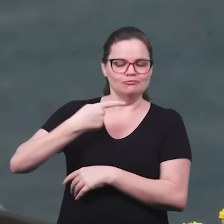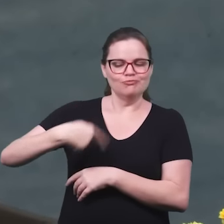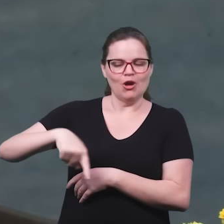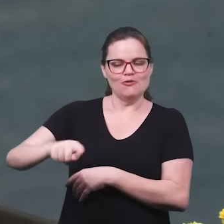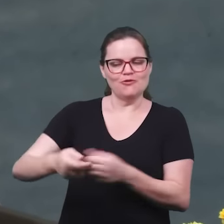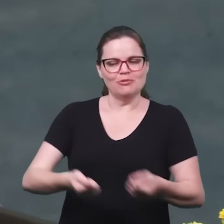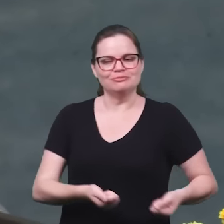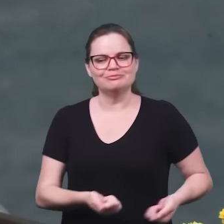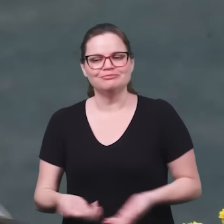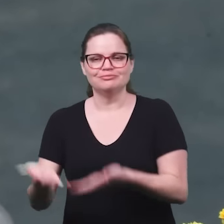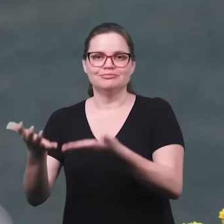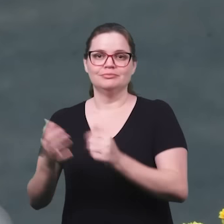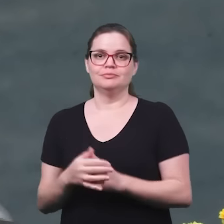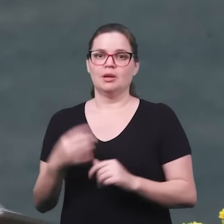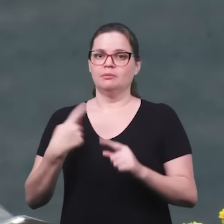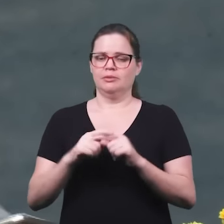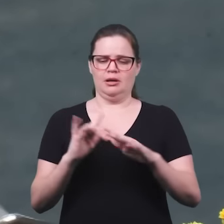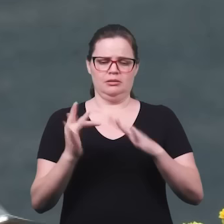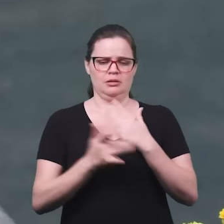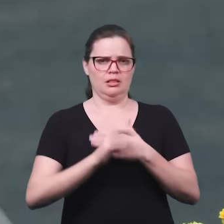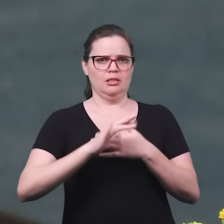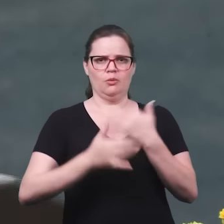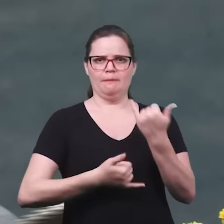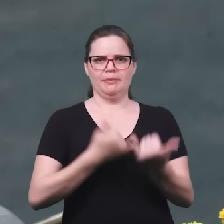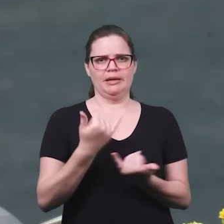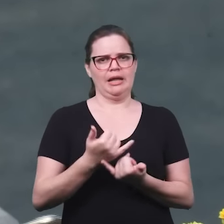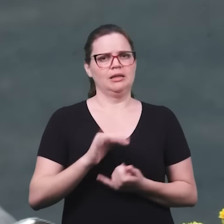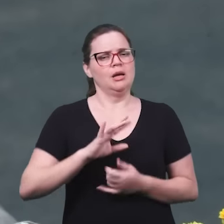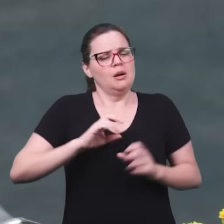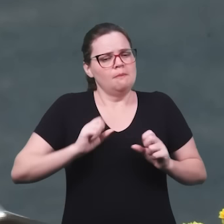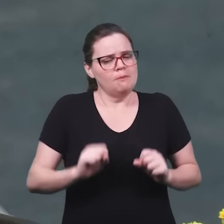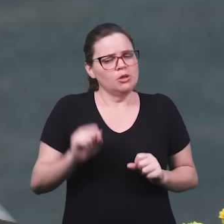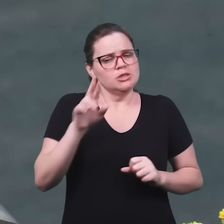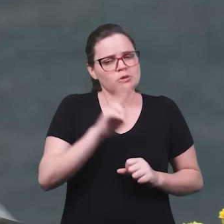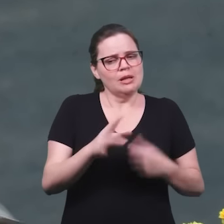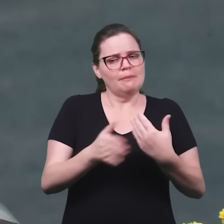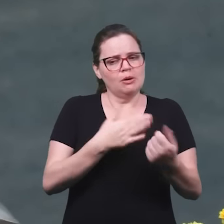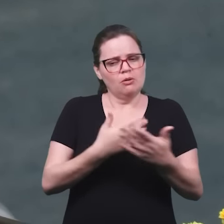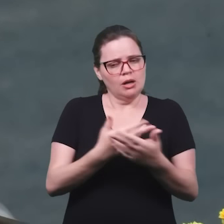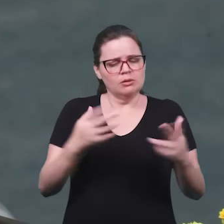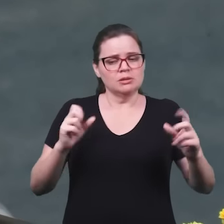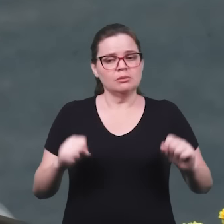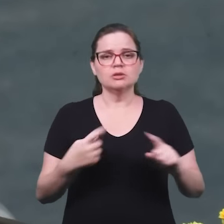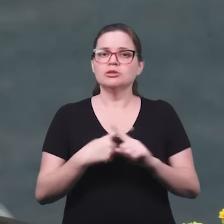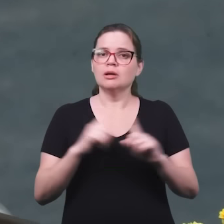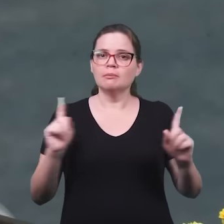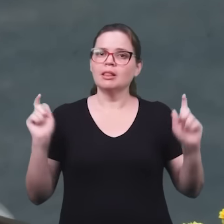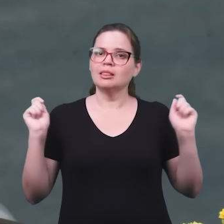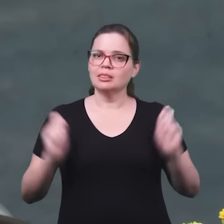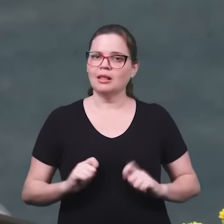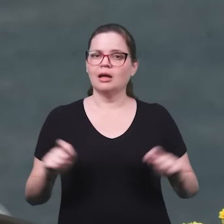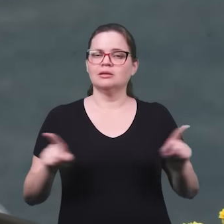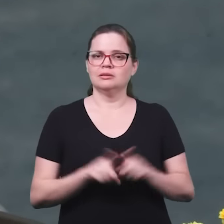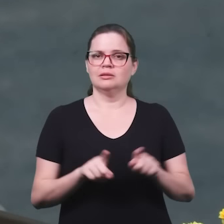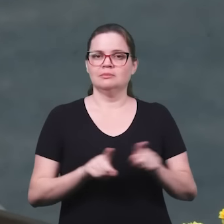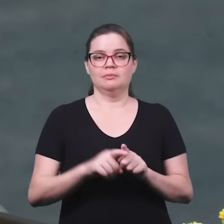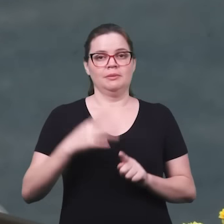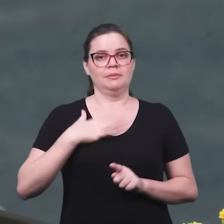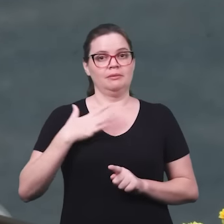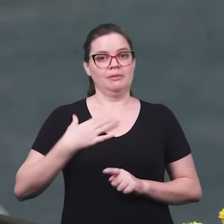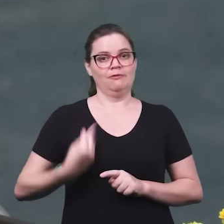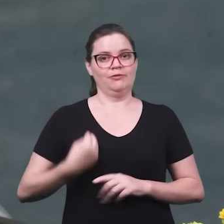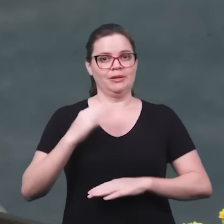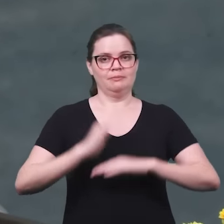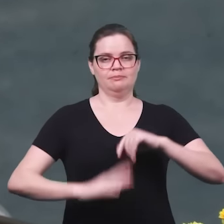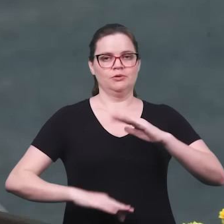As redes sociais não são simplesmente brincadeira, podem ser utilizadas para qualquer coisa, mas para a